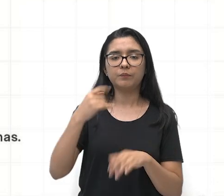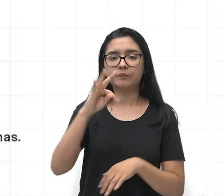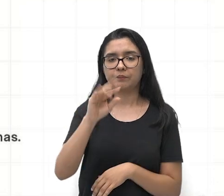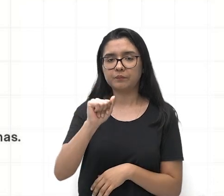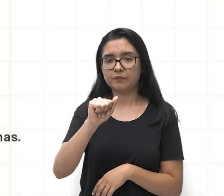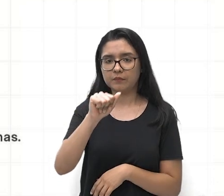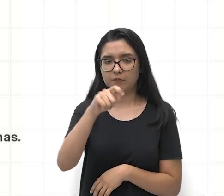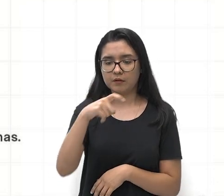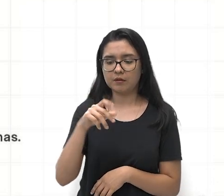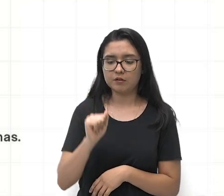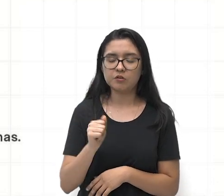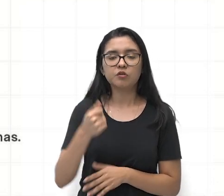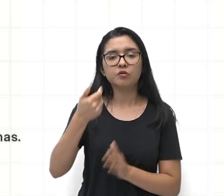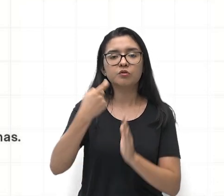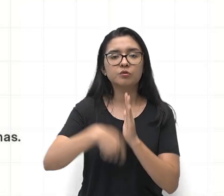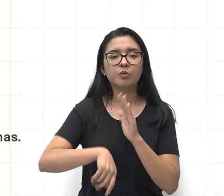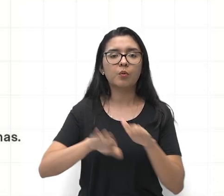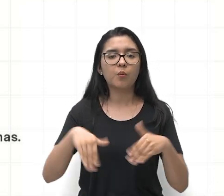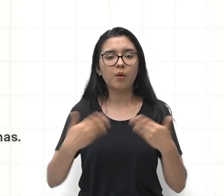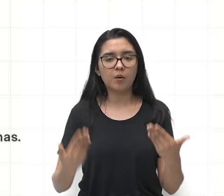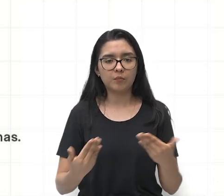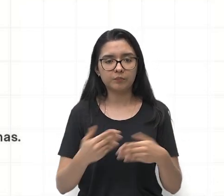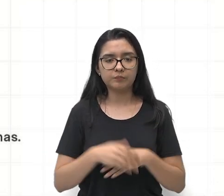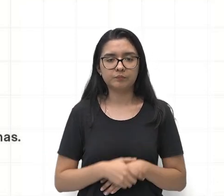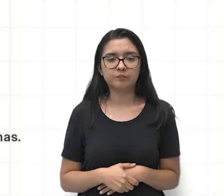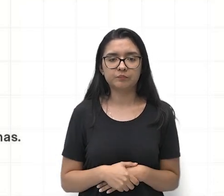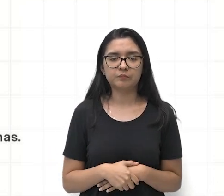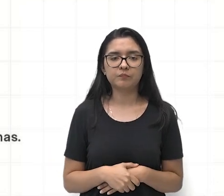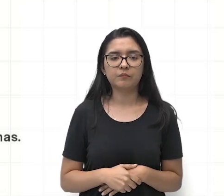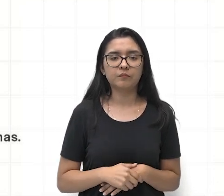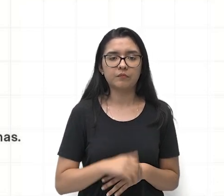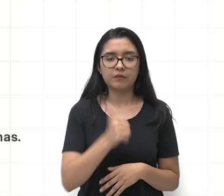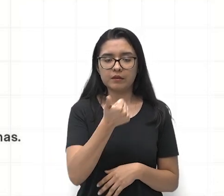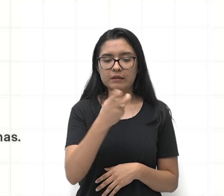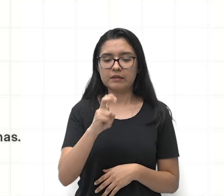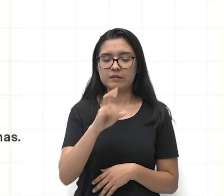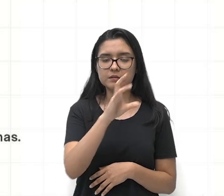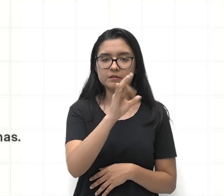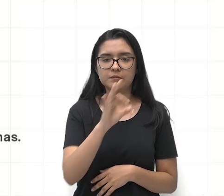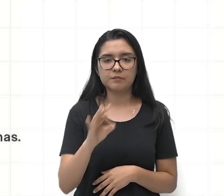de desconto? A taxa de desconto é de quanto? 15%.